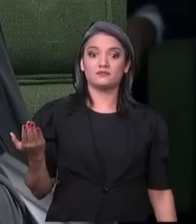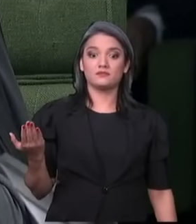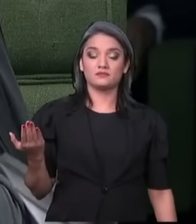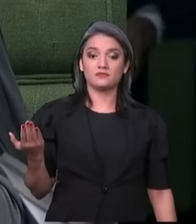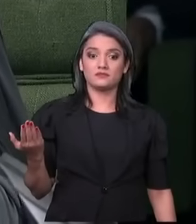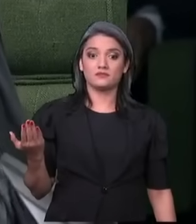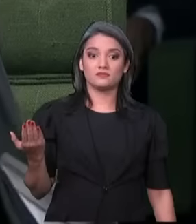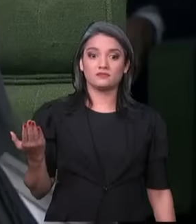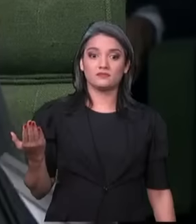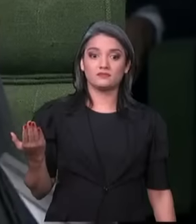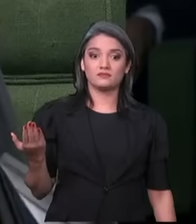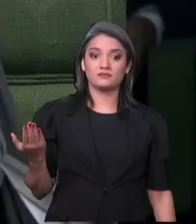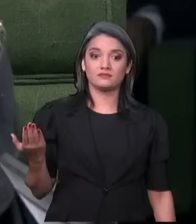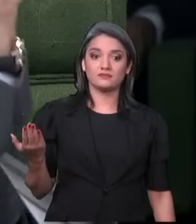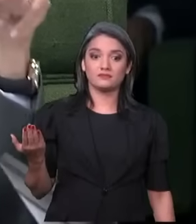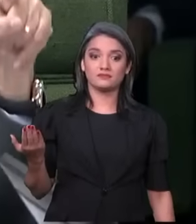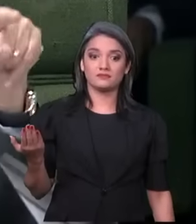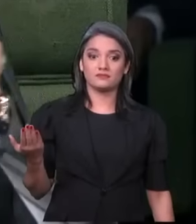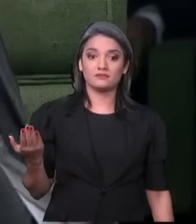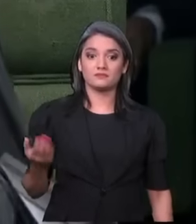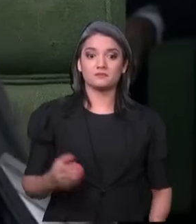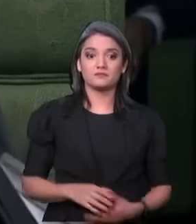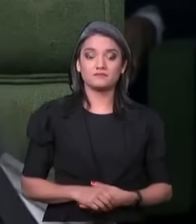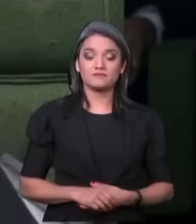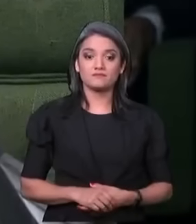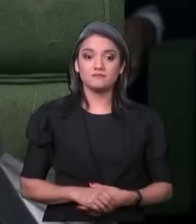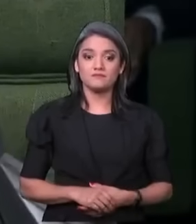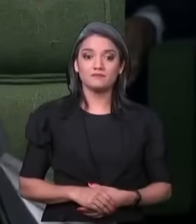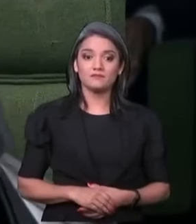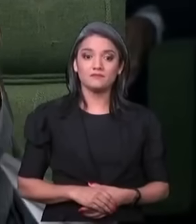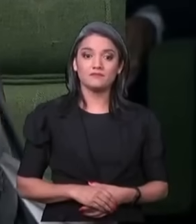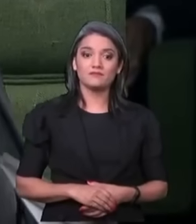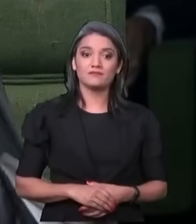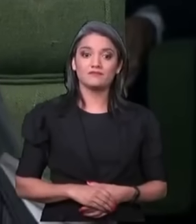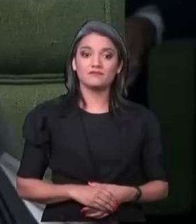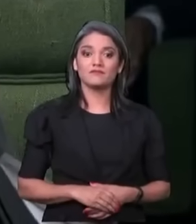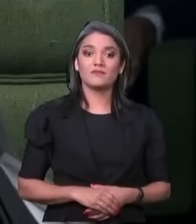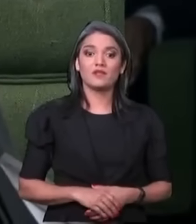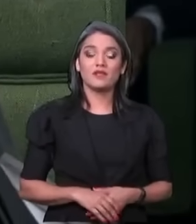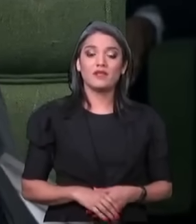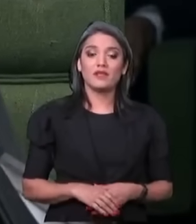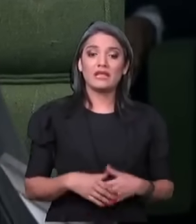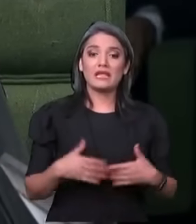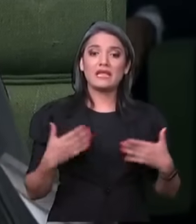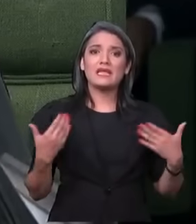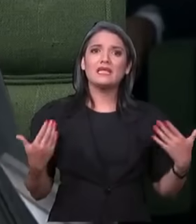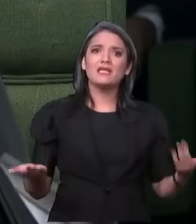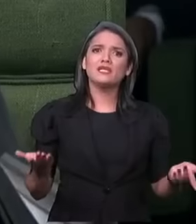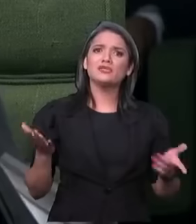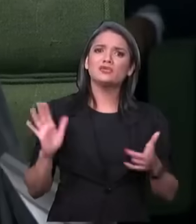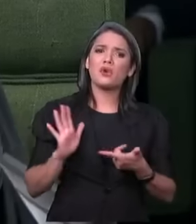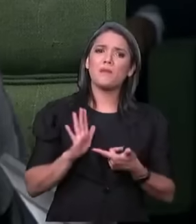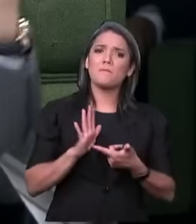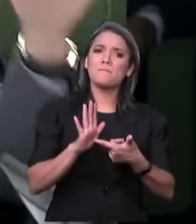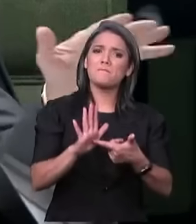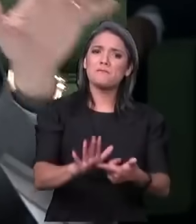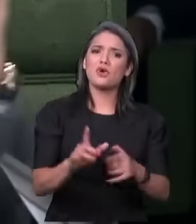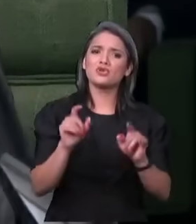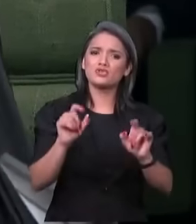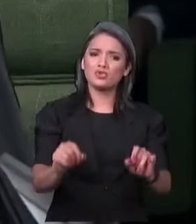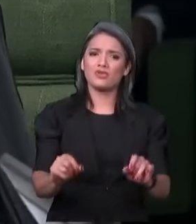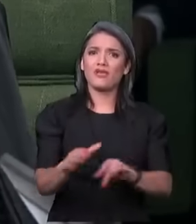graves e isto cria um contexto e ilumina todo o